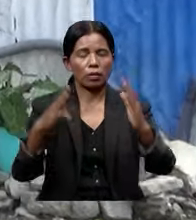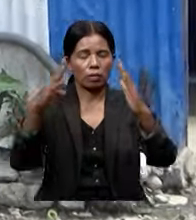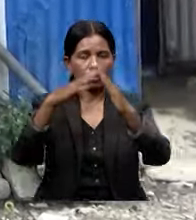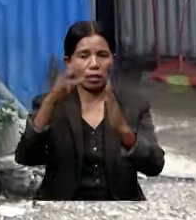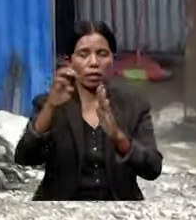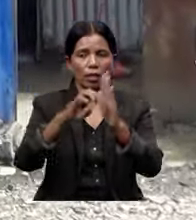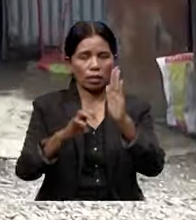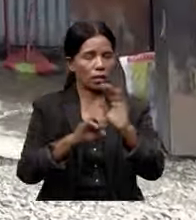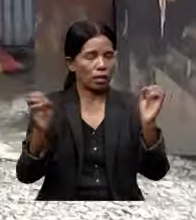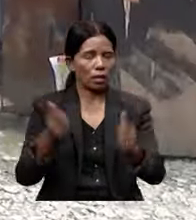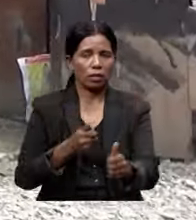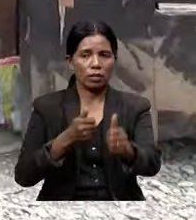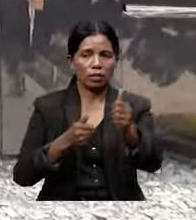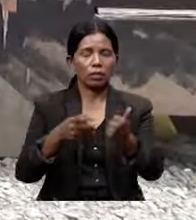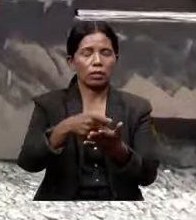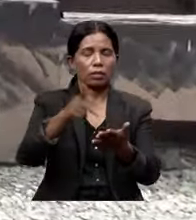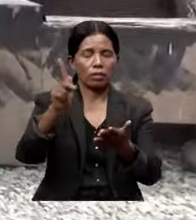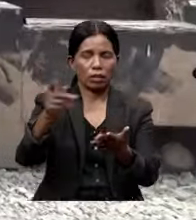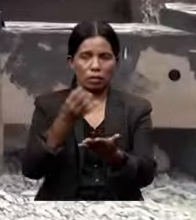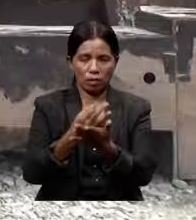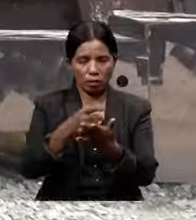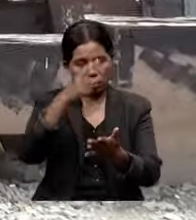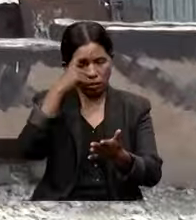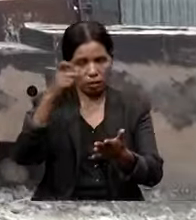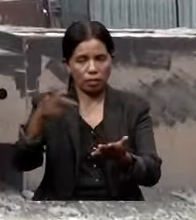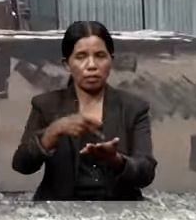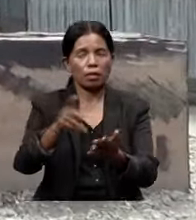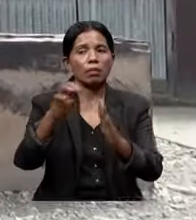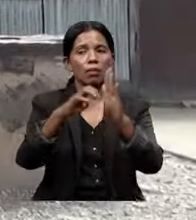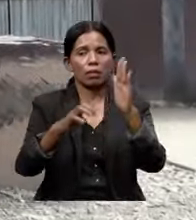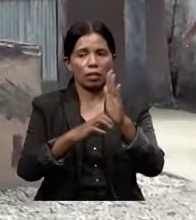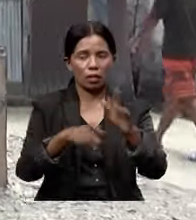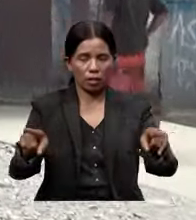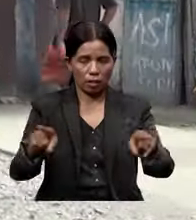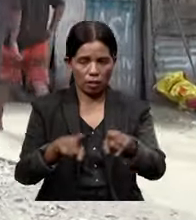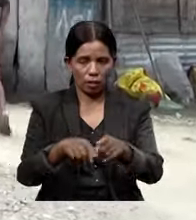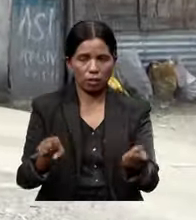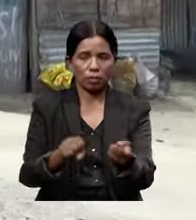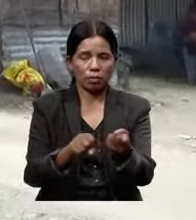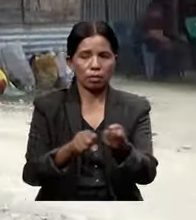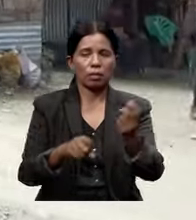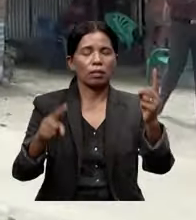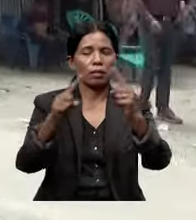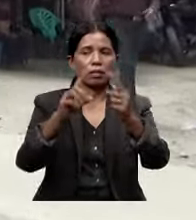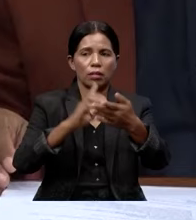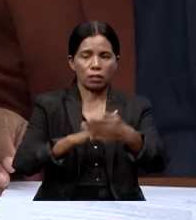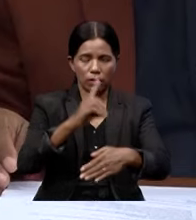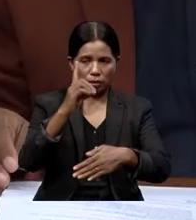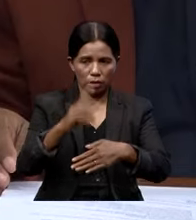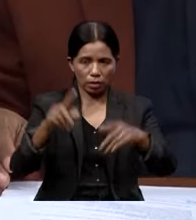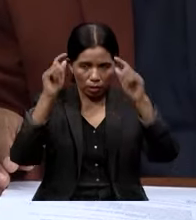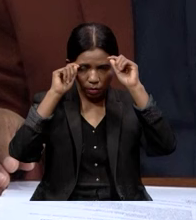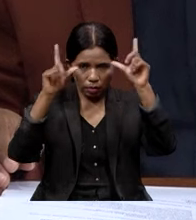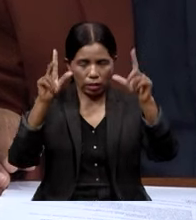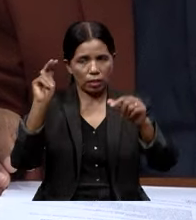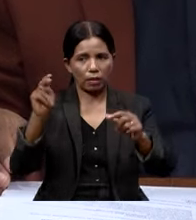e bela cumpri dever atu selu arrendamento tamba arrendamento ba estado no dar partida ori contribui ba desenvolvimento